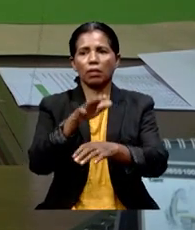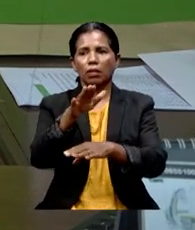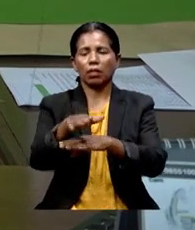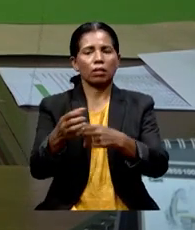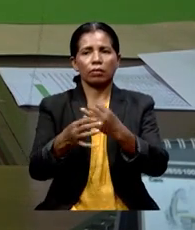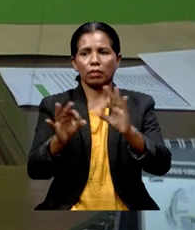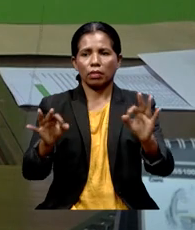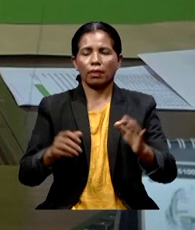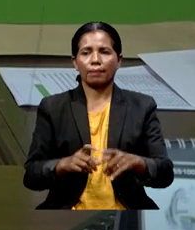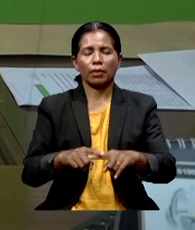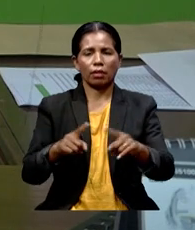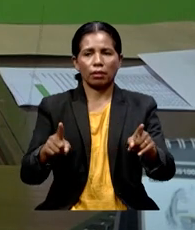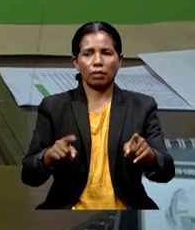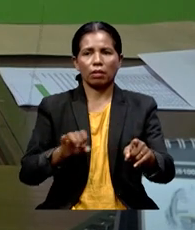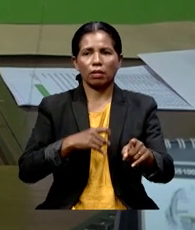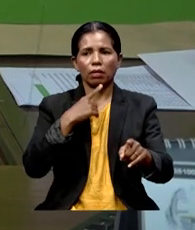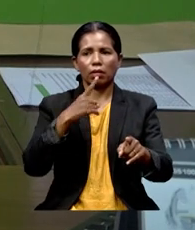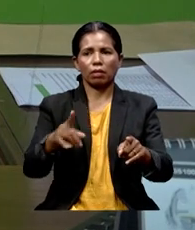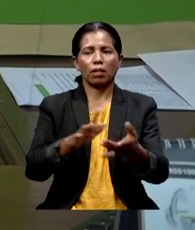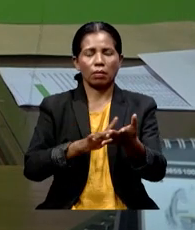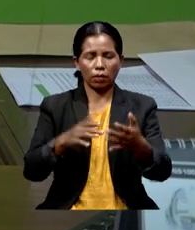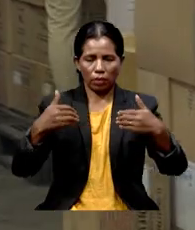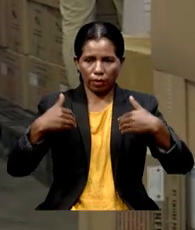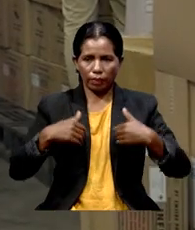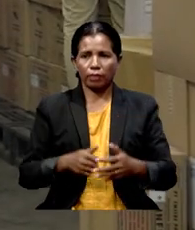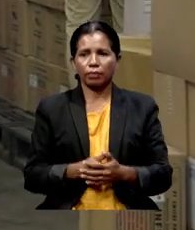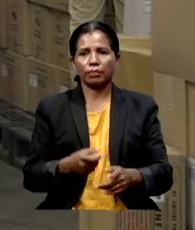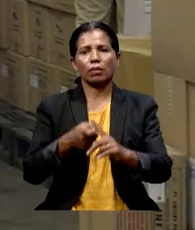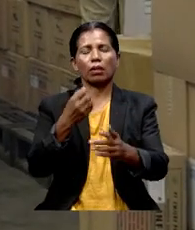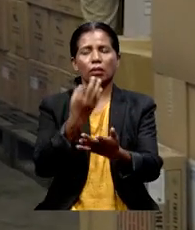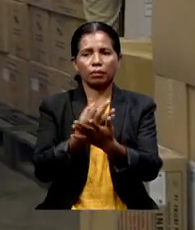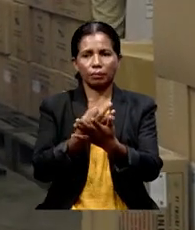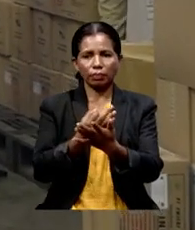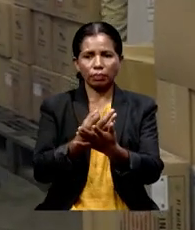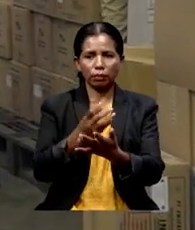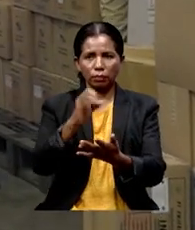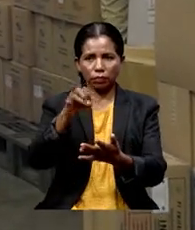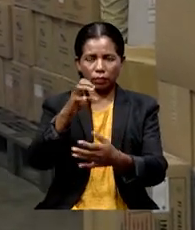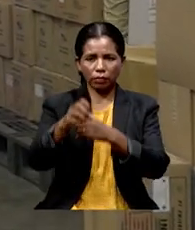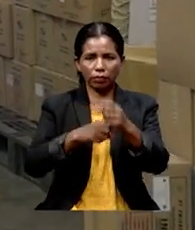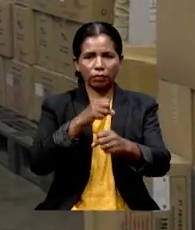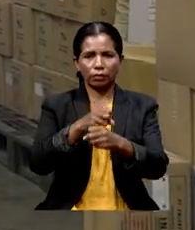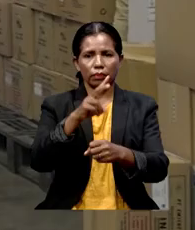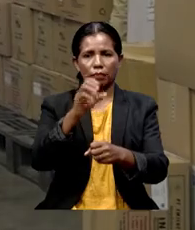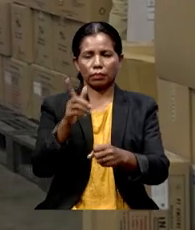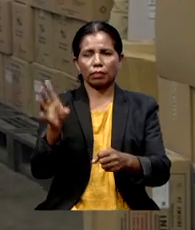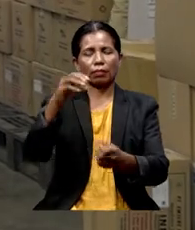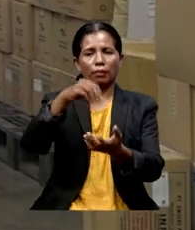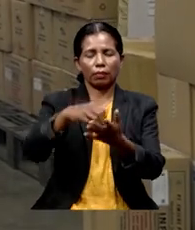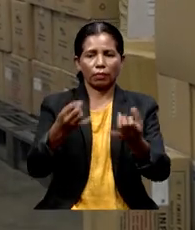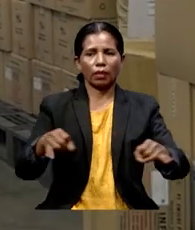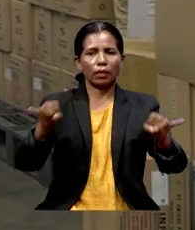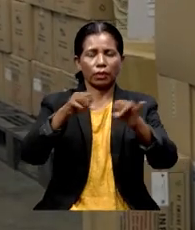tiana. Mas bem, em geral, eu deixo estoque a mão. O seu orçamento geral estado tem a rinrua o número recinhat nebe aloca ba Instituto